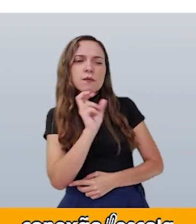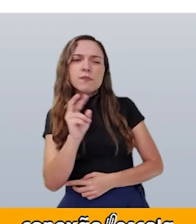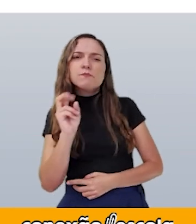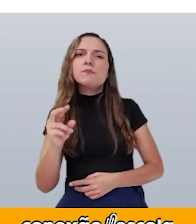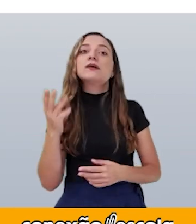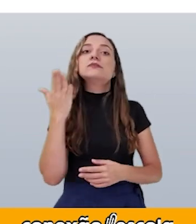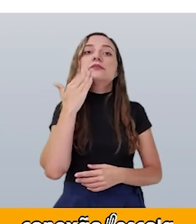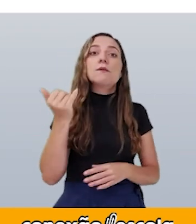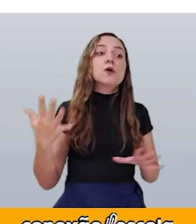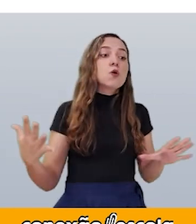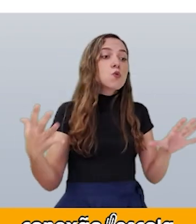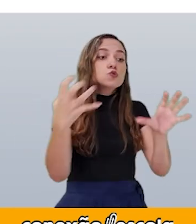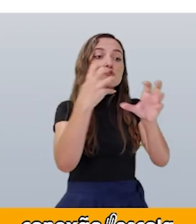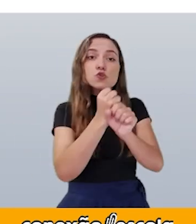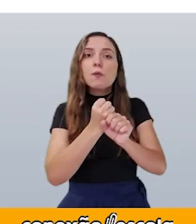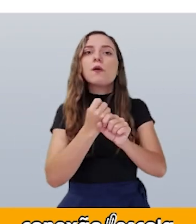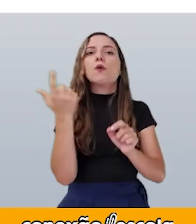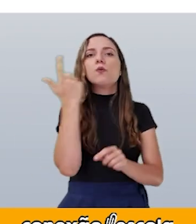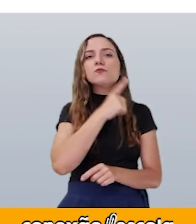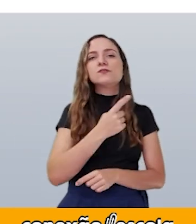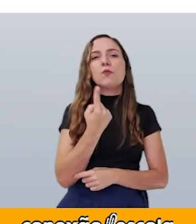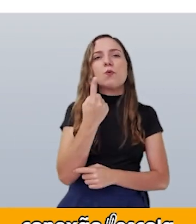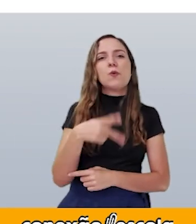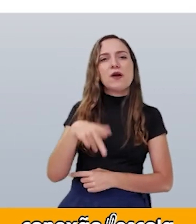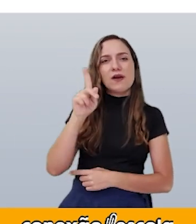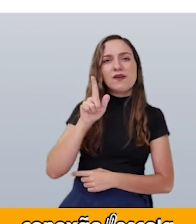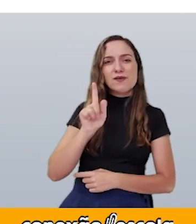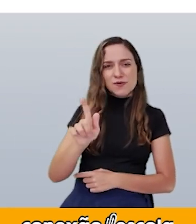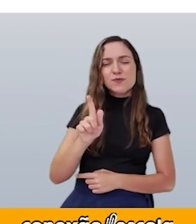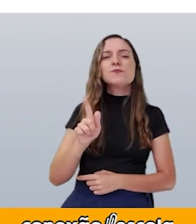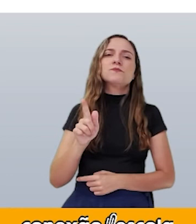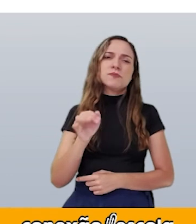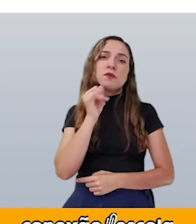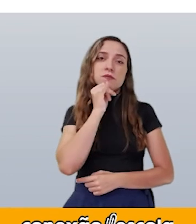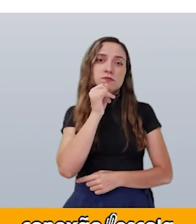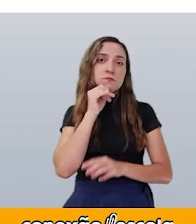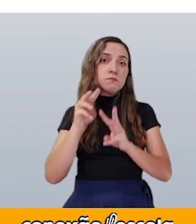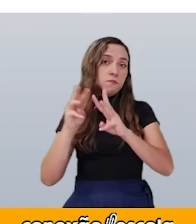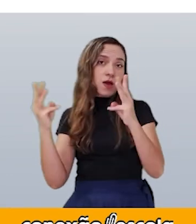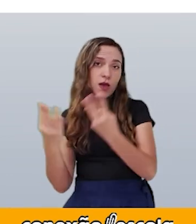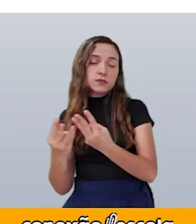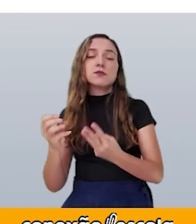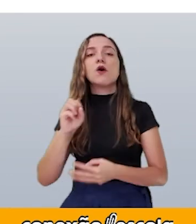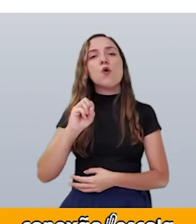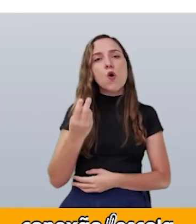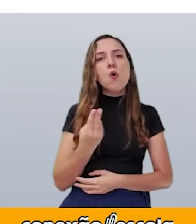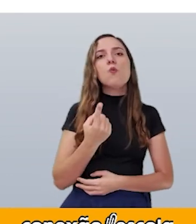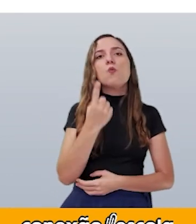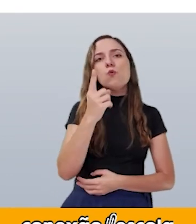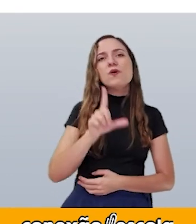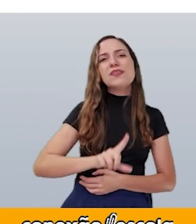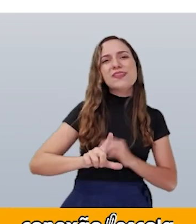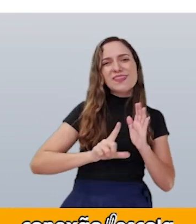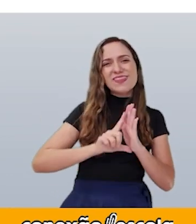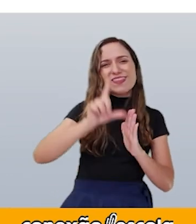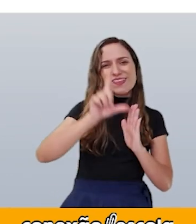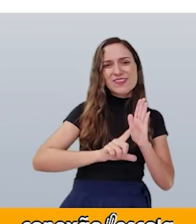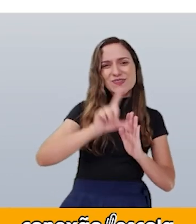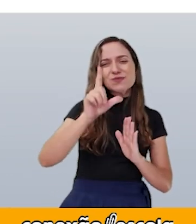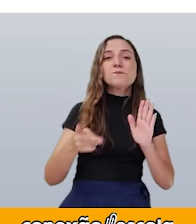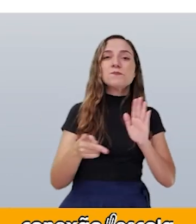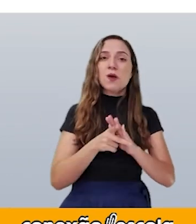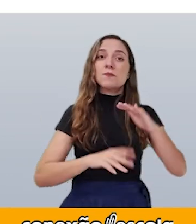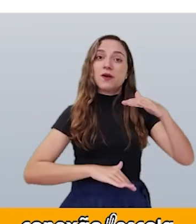quantidade necessária para formar 1 quilo, no caso de medidas de massa, ou 1 litro, se